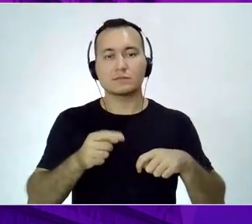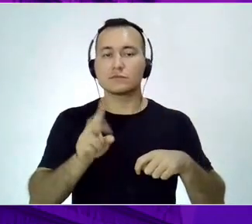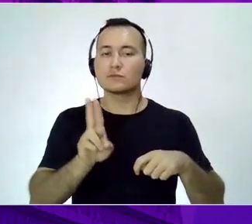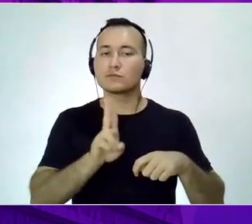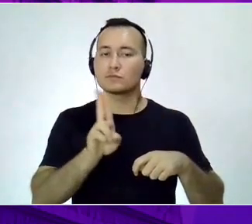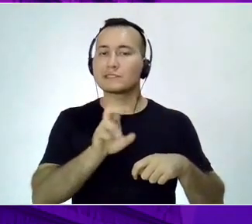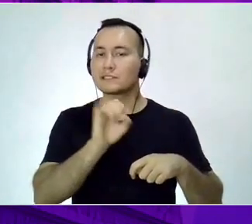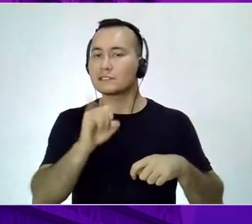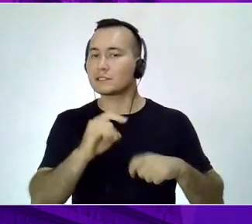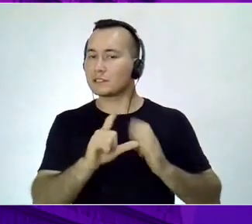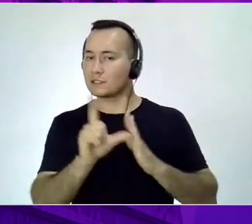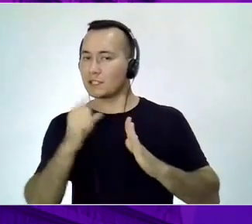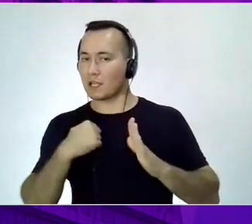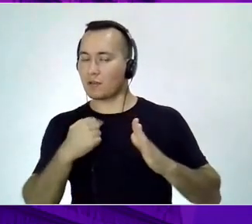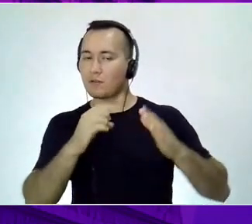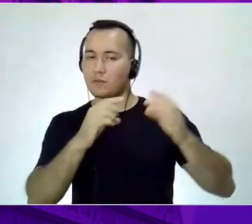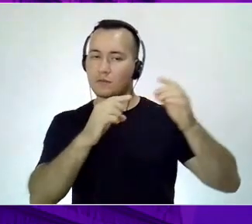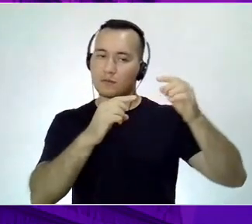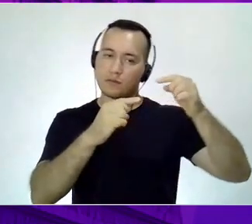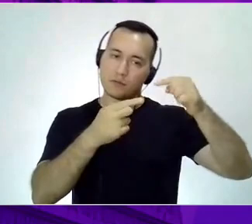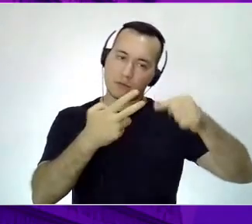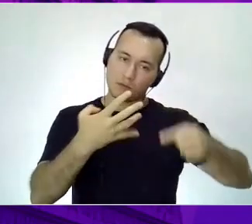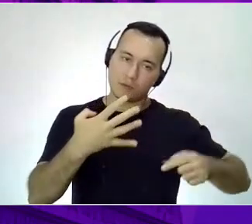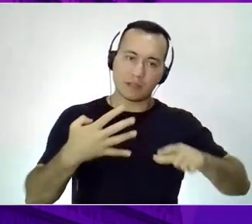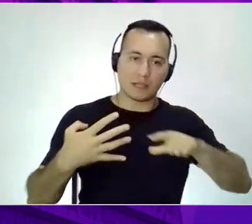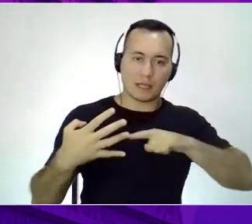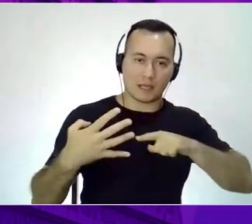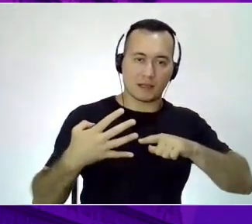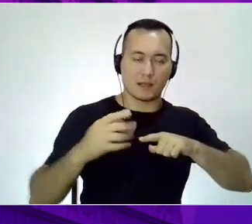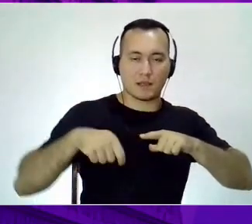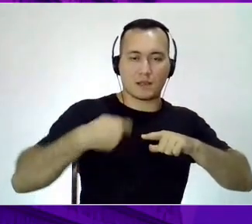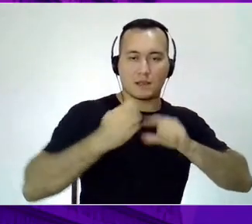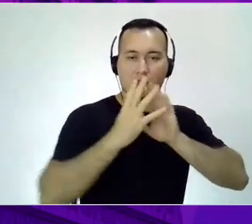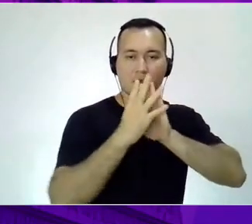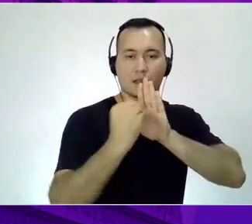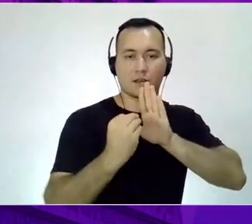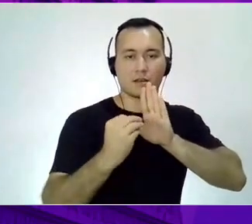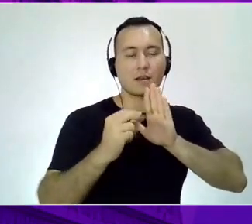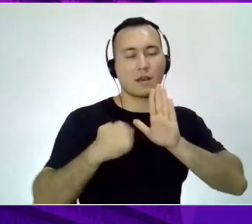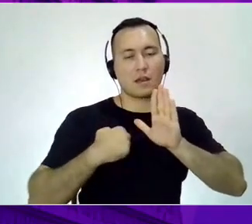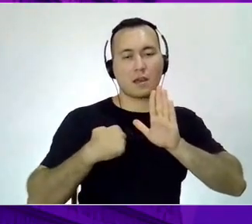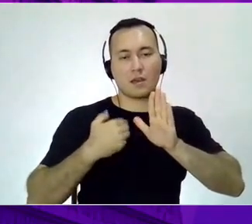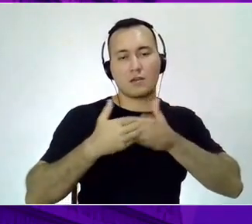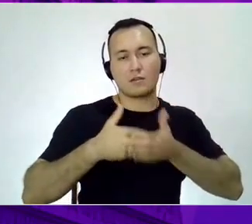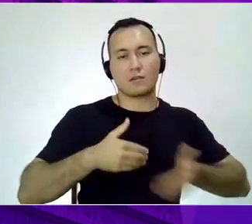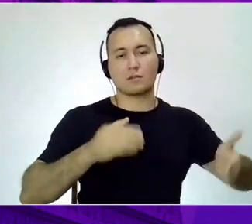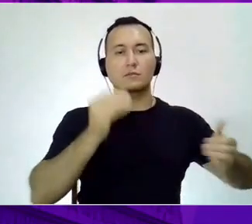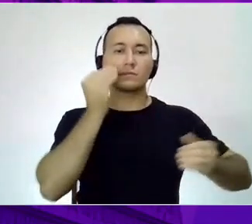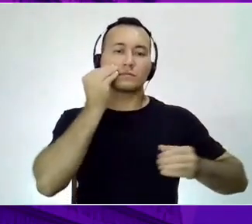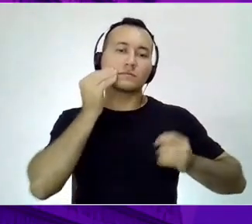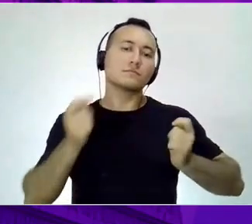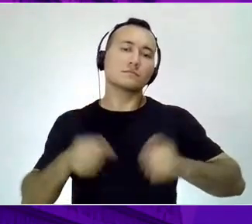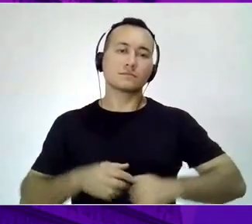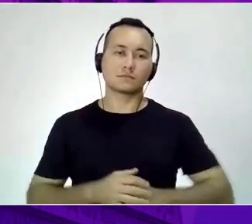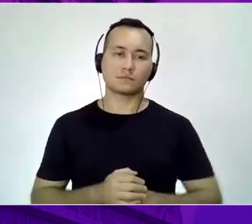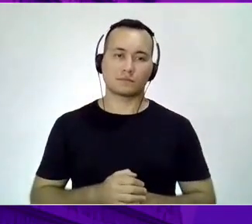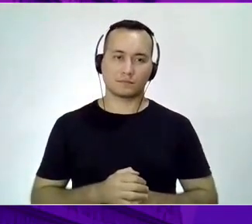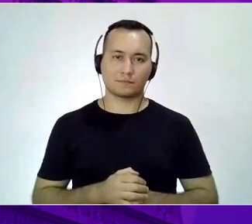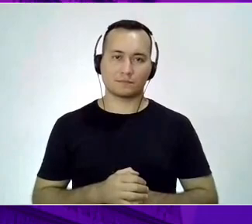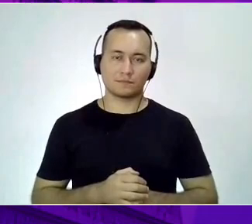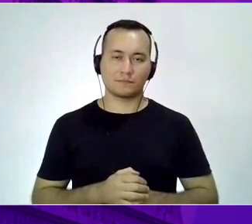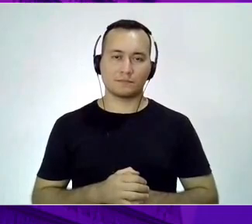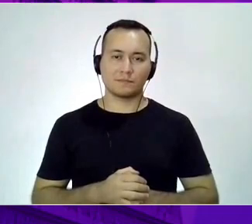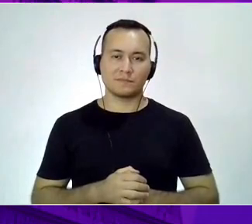Os casos de teste, para esse fim, devem ser focados no comportamento. Aí vocês dizem,